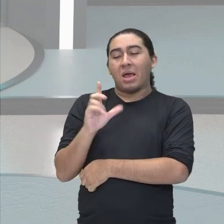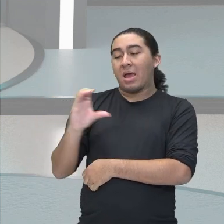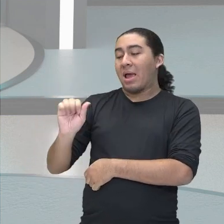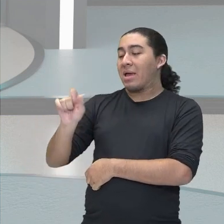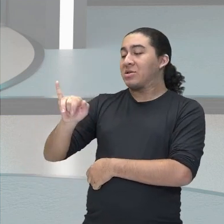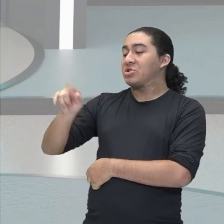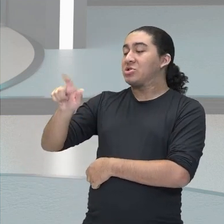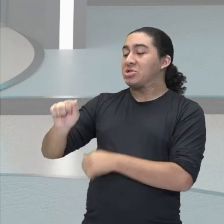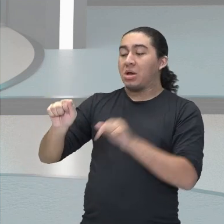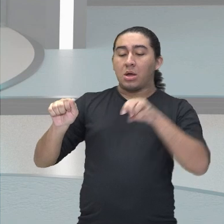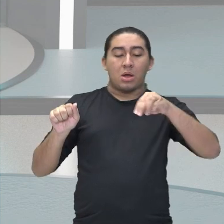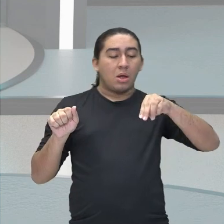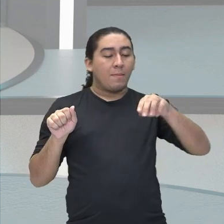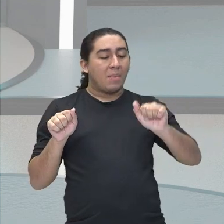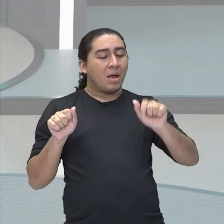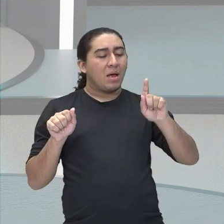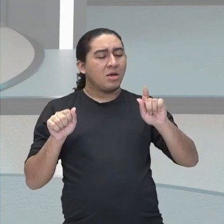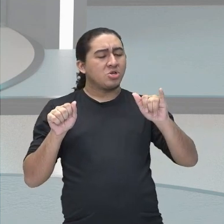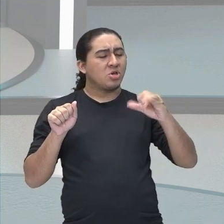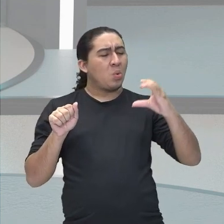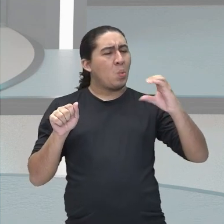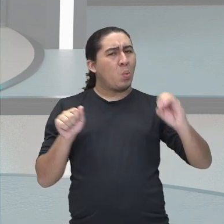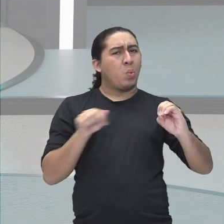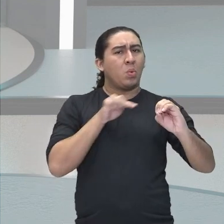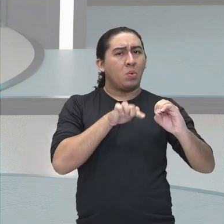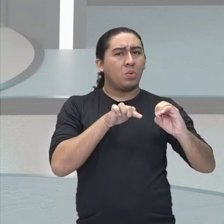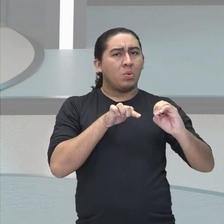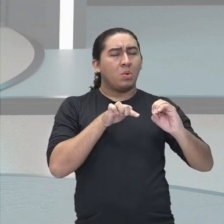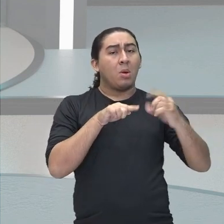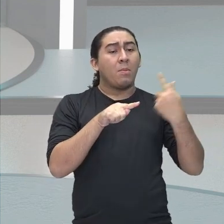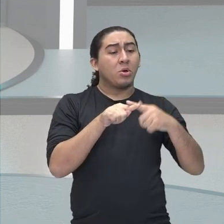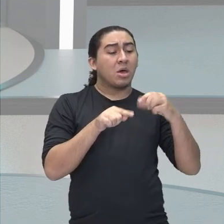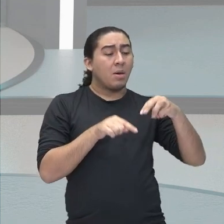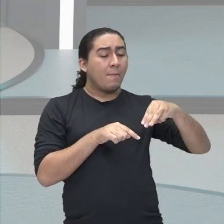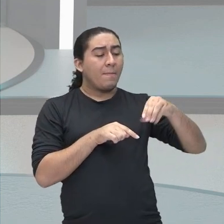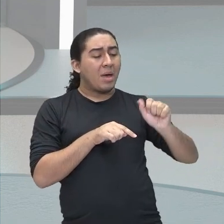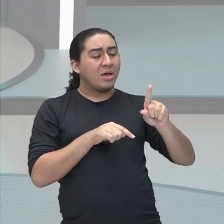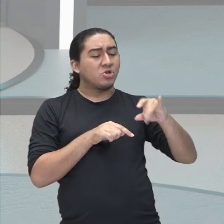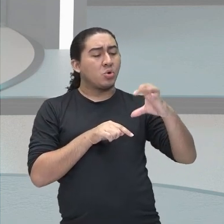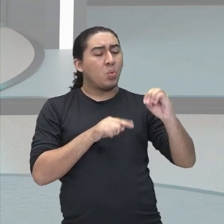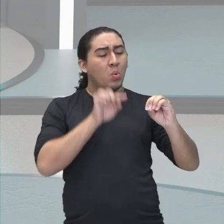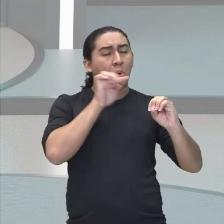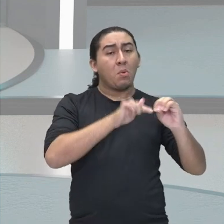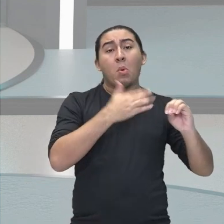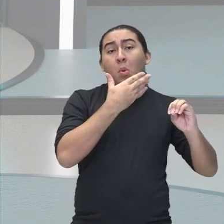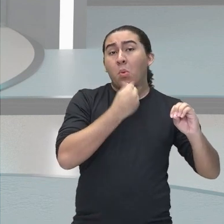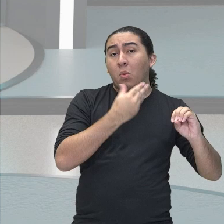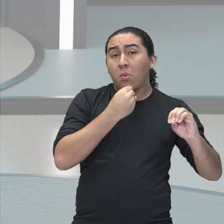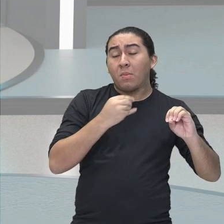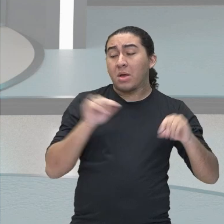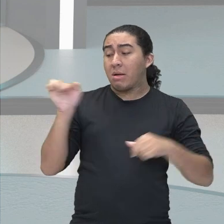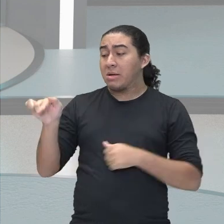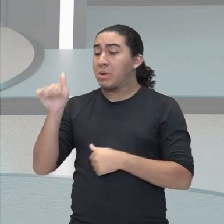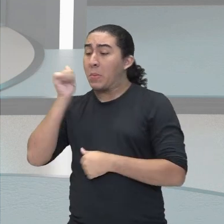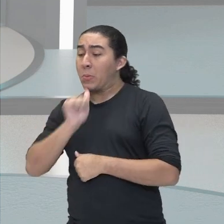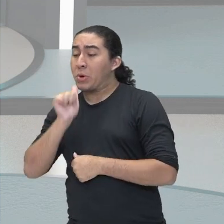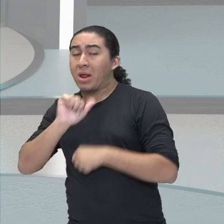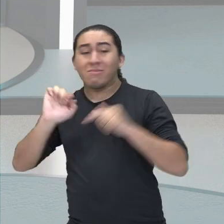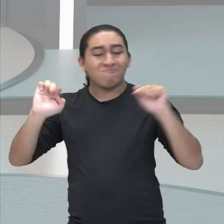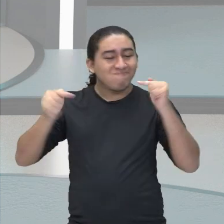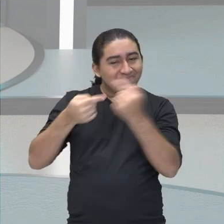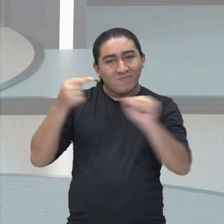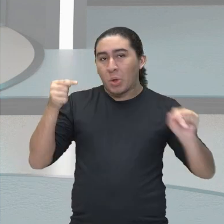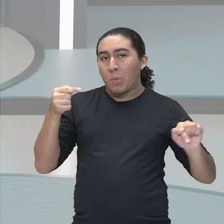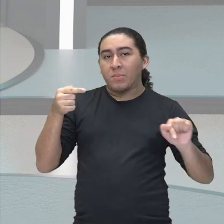caixa mágico, porque caixa é feminino, então o adjetivo mágica tem